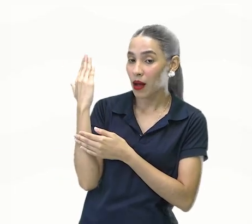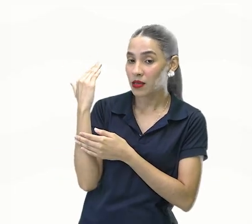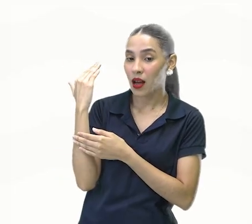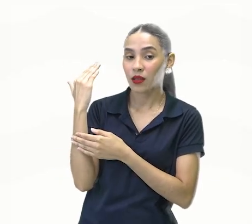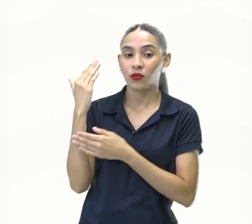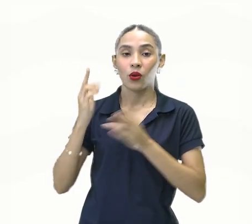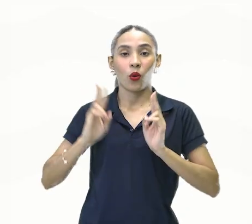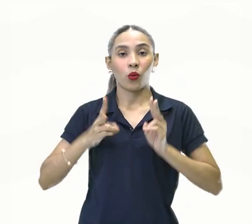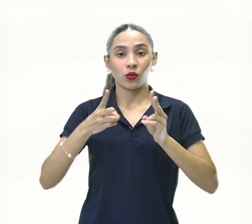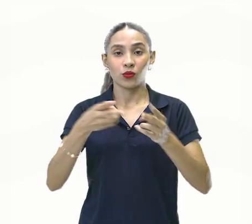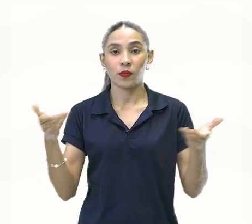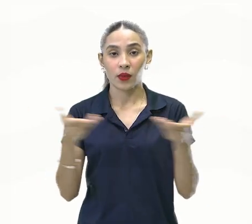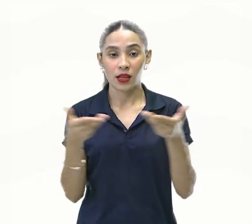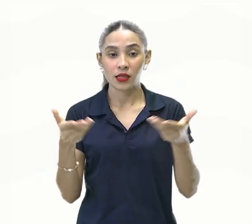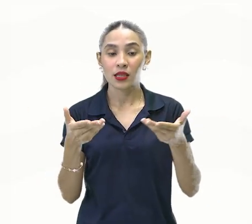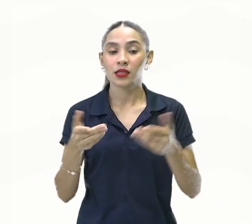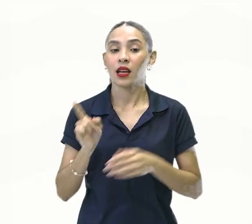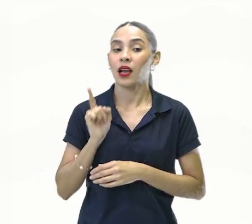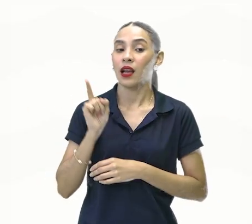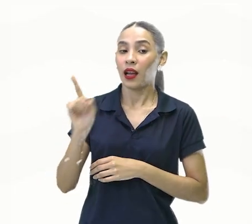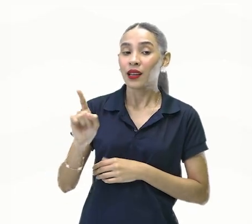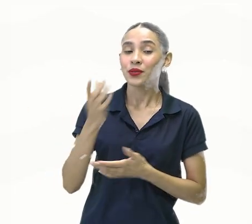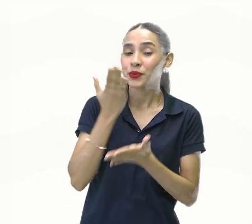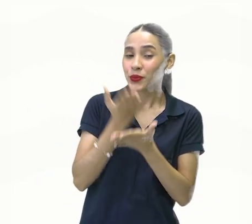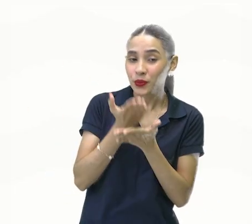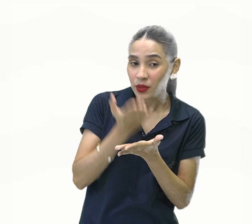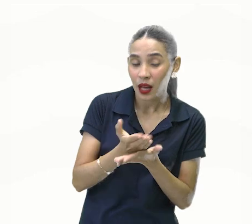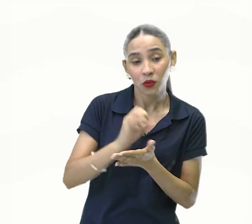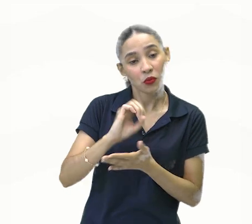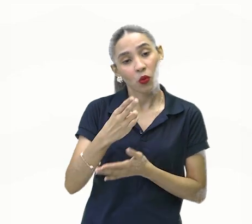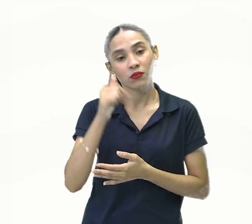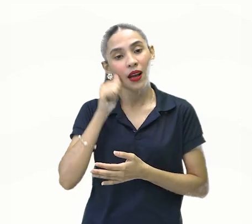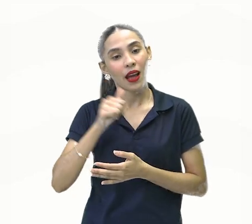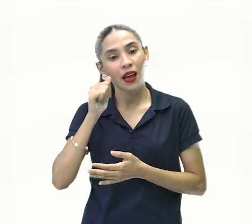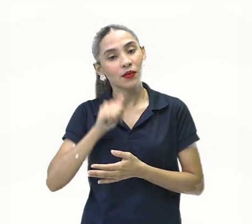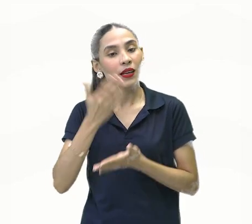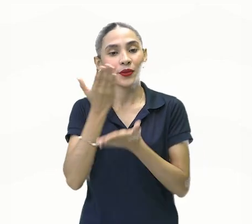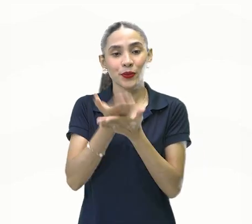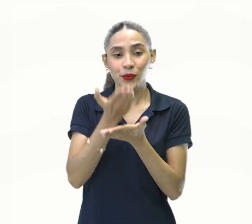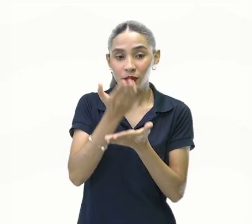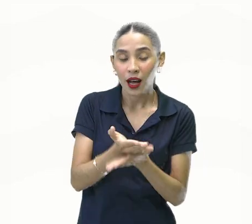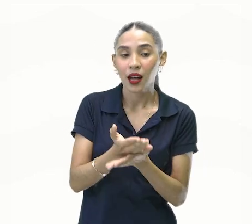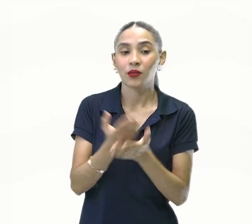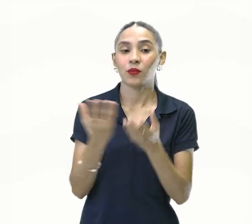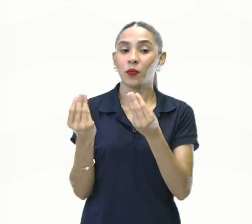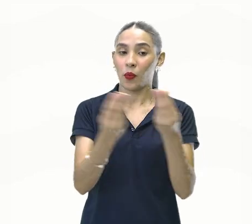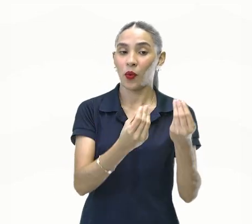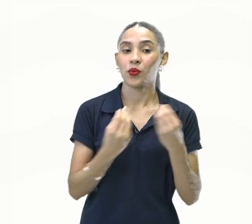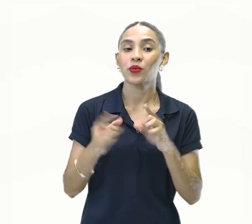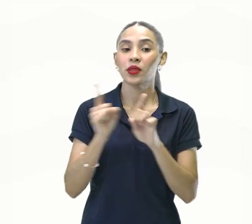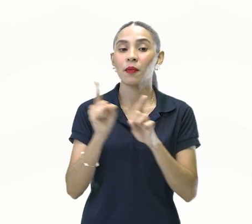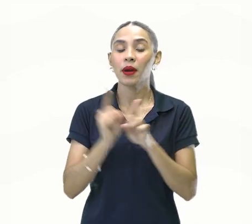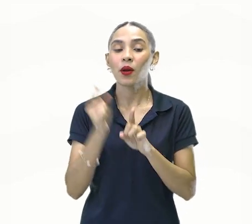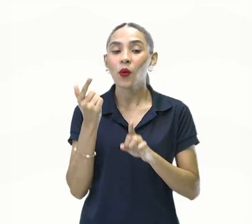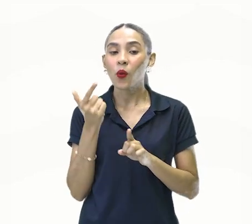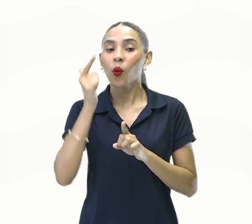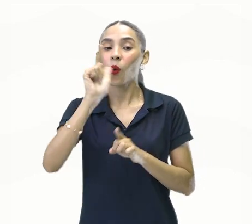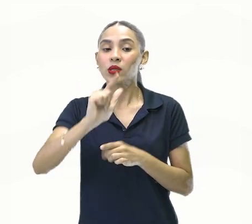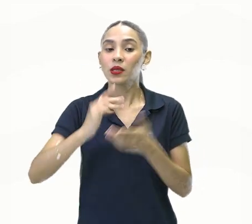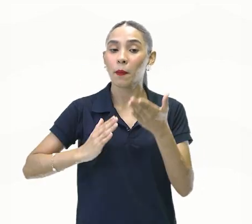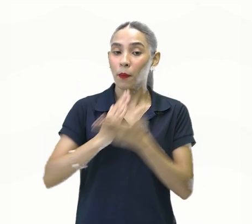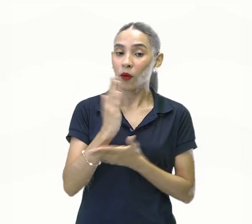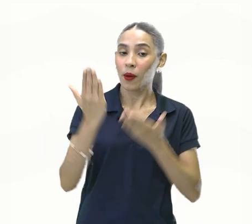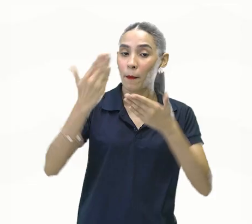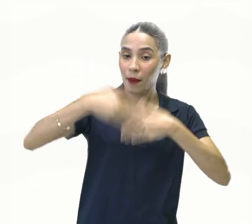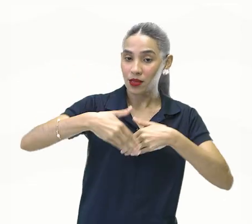no presente. Eles têm estudado, ou elas, né, têm estudado muito para passar, né, no exame,